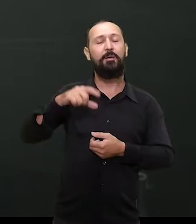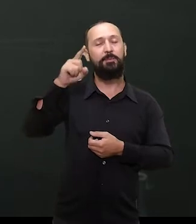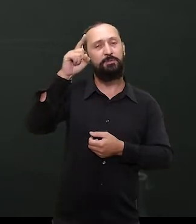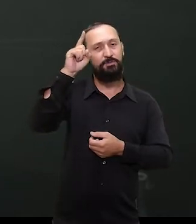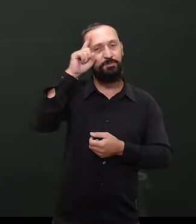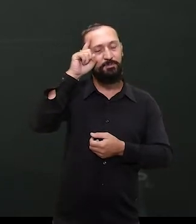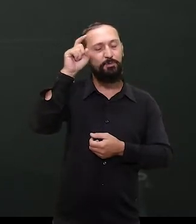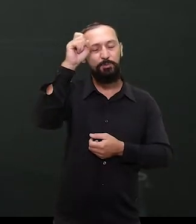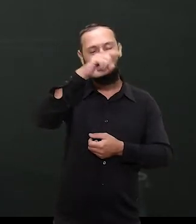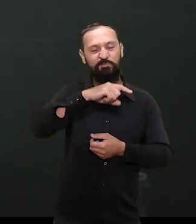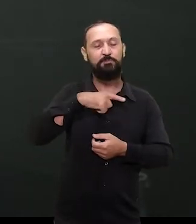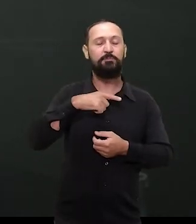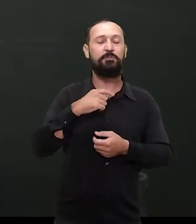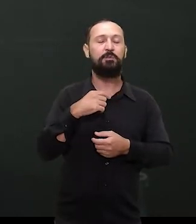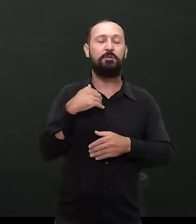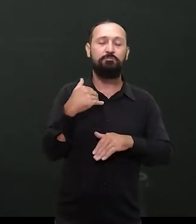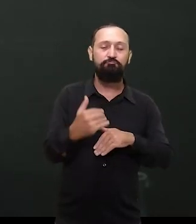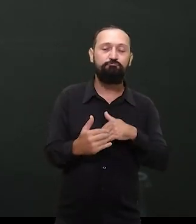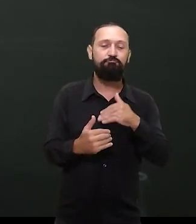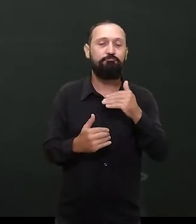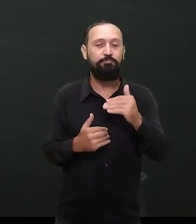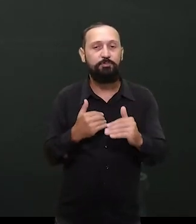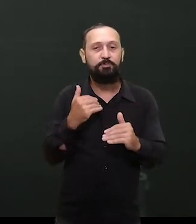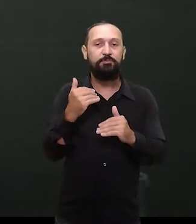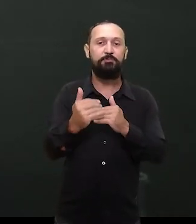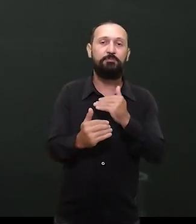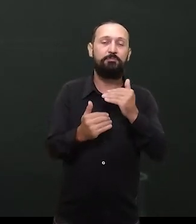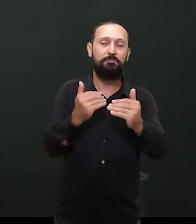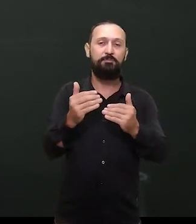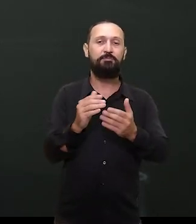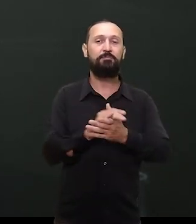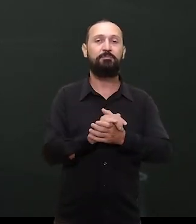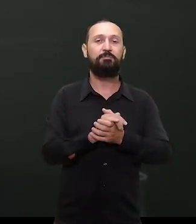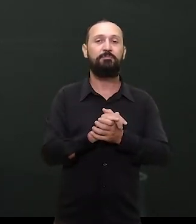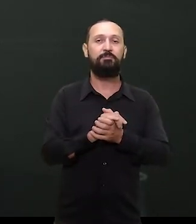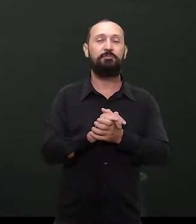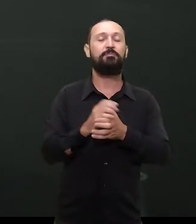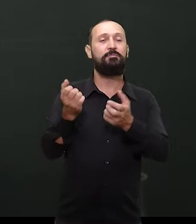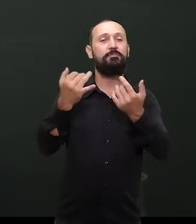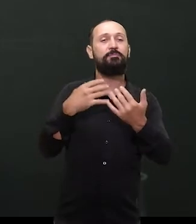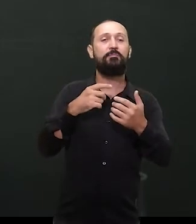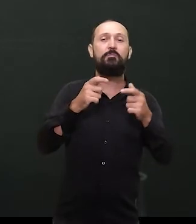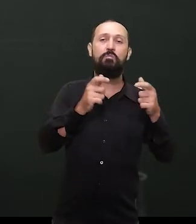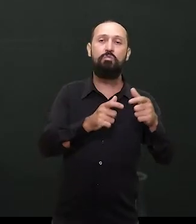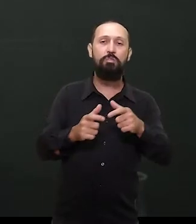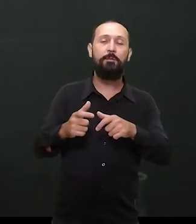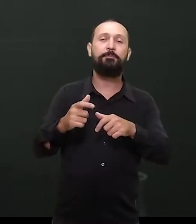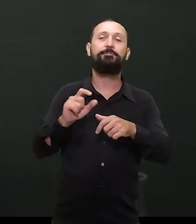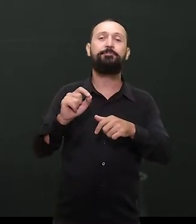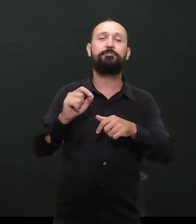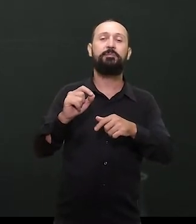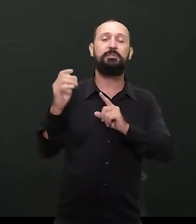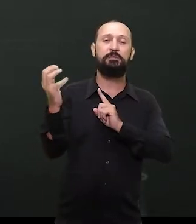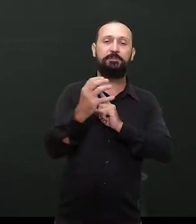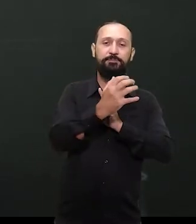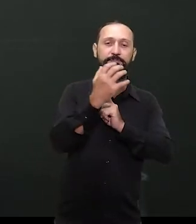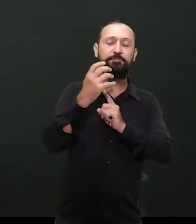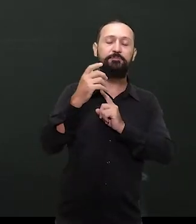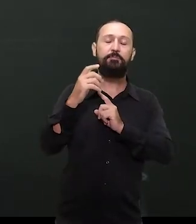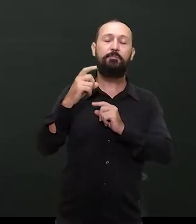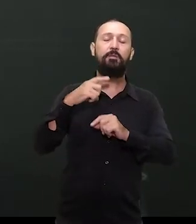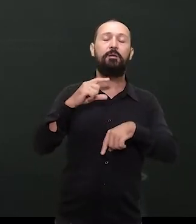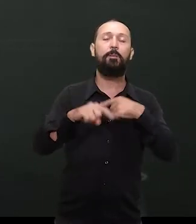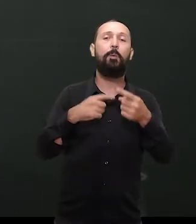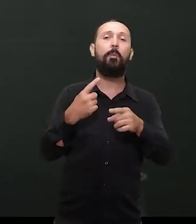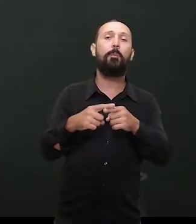constante chinelo aos poucos nós vamos Como eu disse conquistando espaço e essas consequências